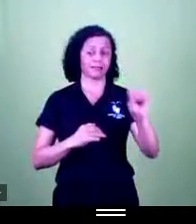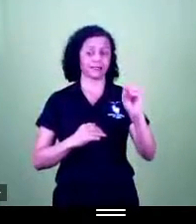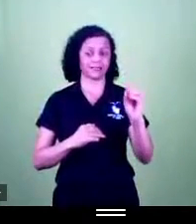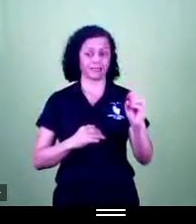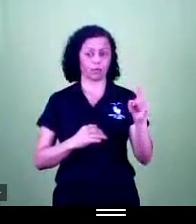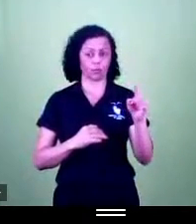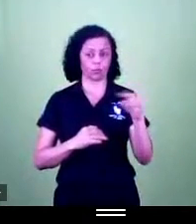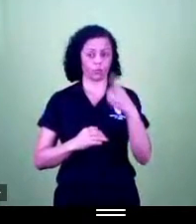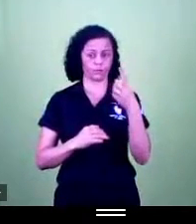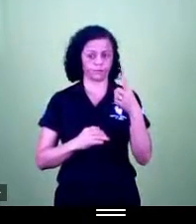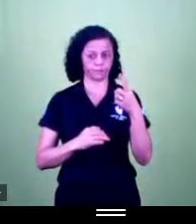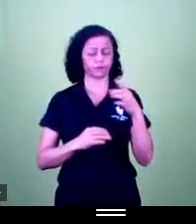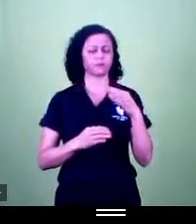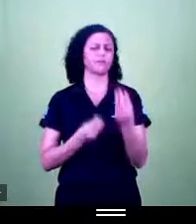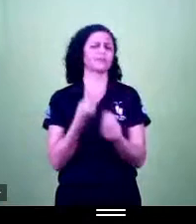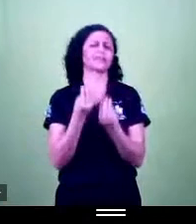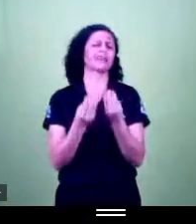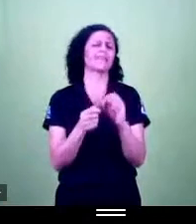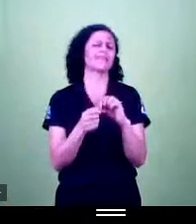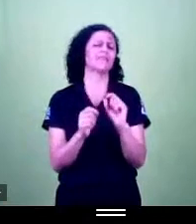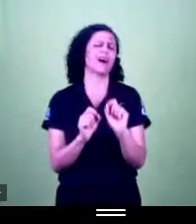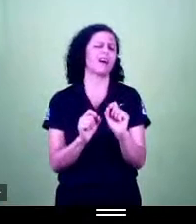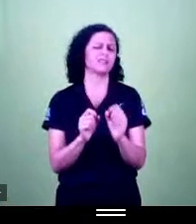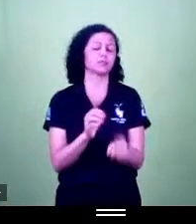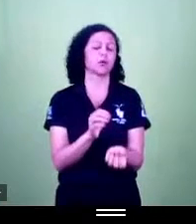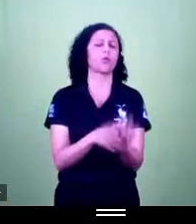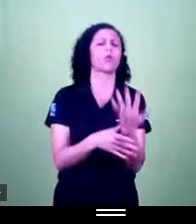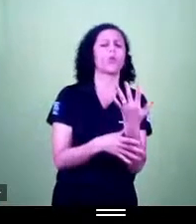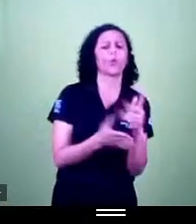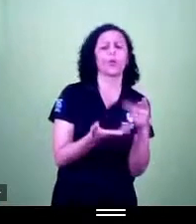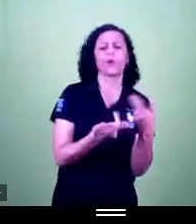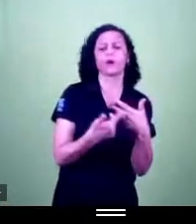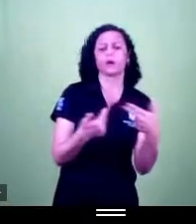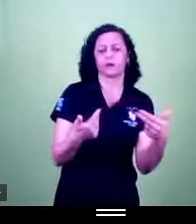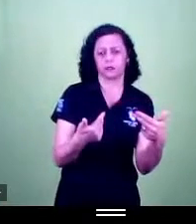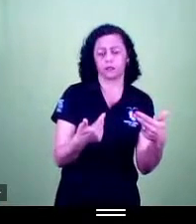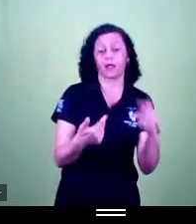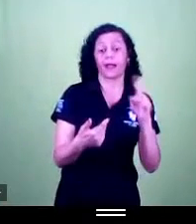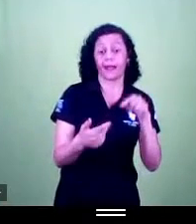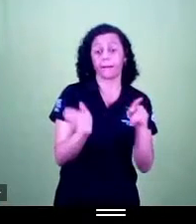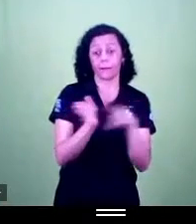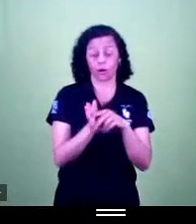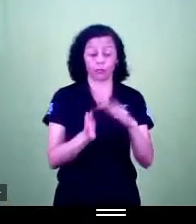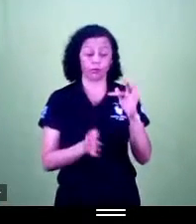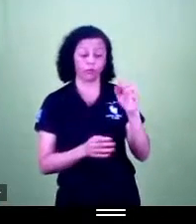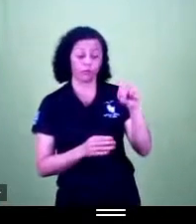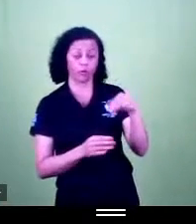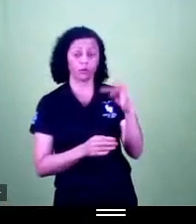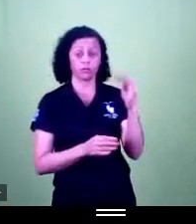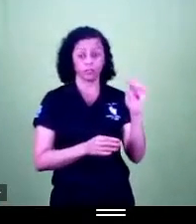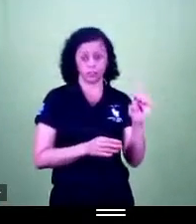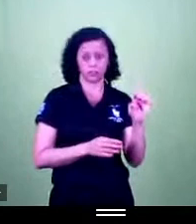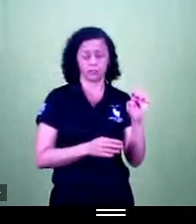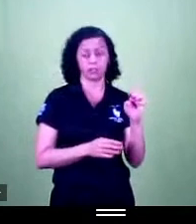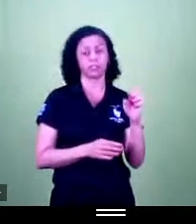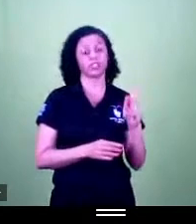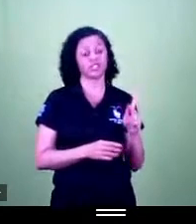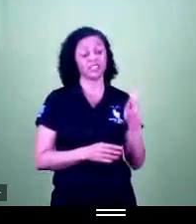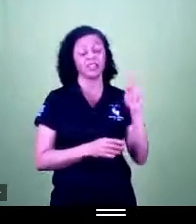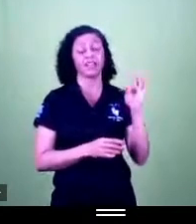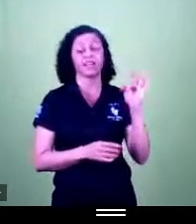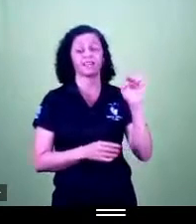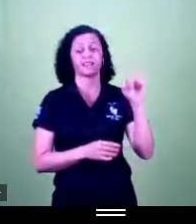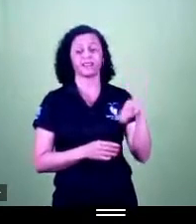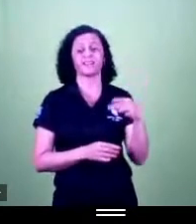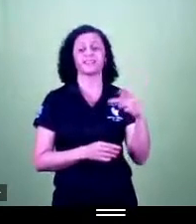tensão? Quem que promove uma elevação de tensão? É uma fonte de tensão, por exemplo. Né? Fonte de tensão, uma